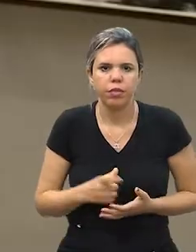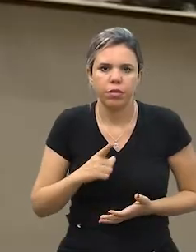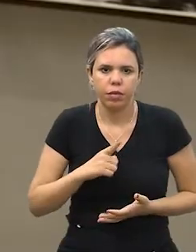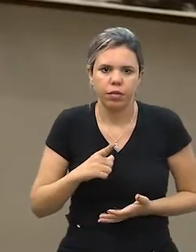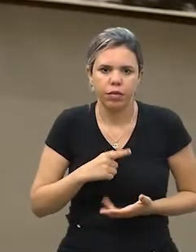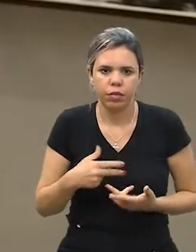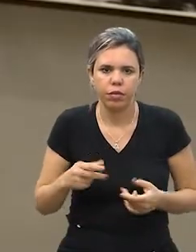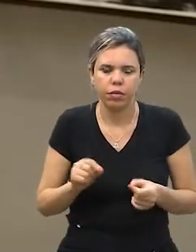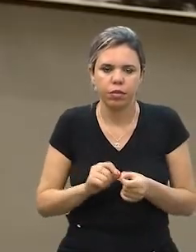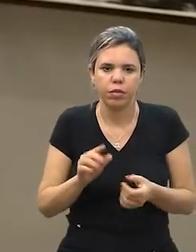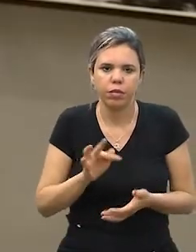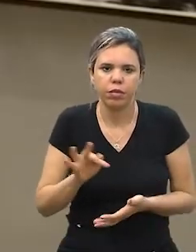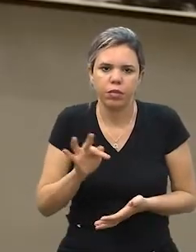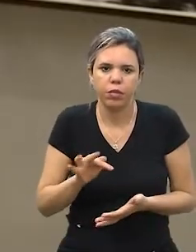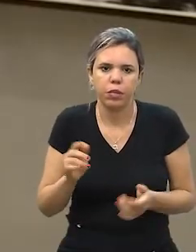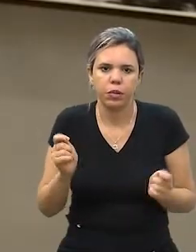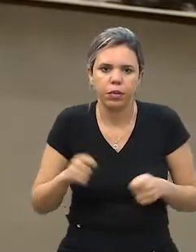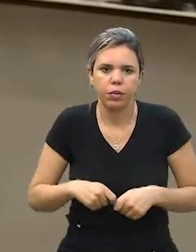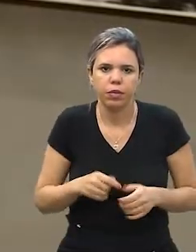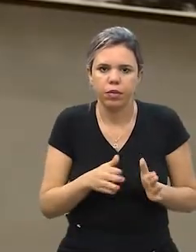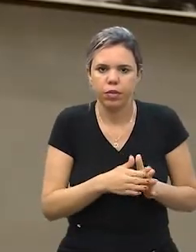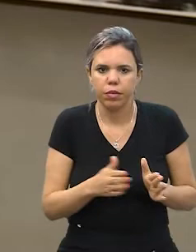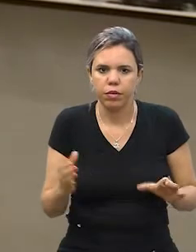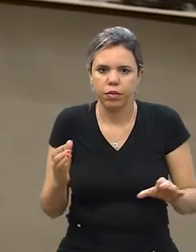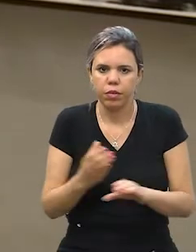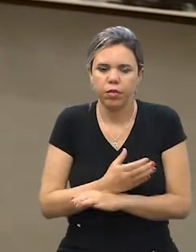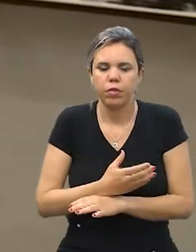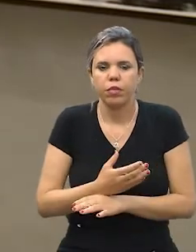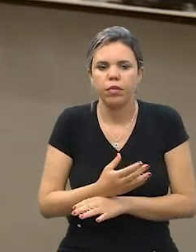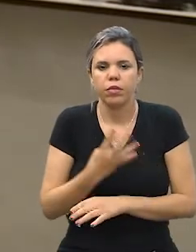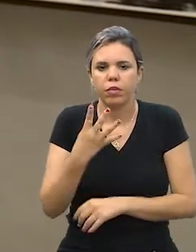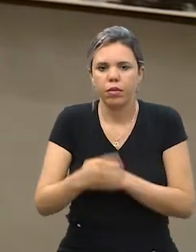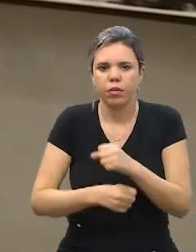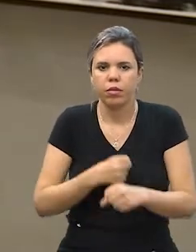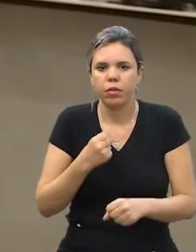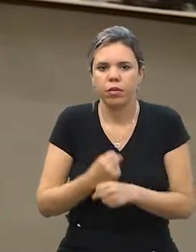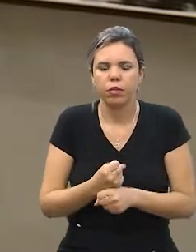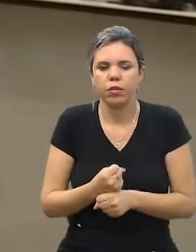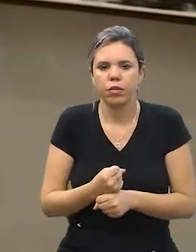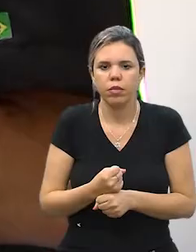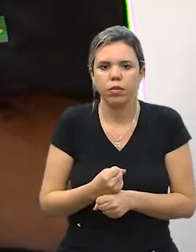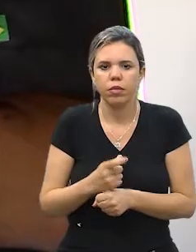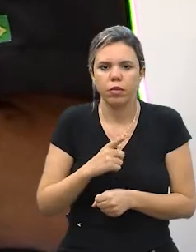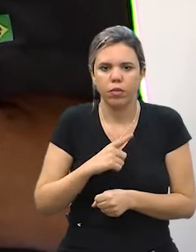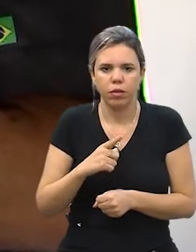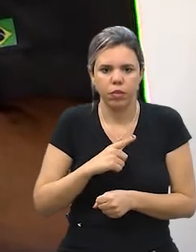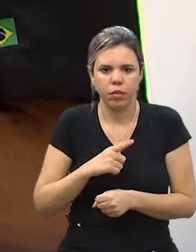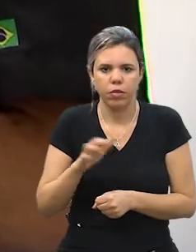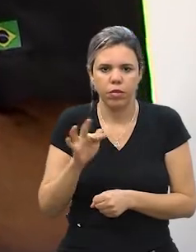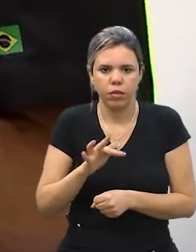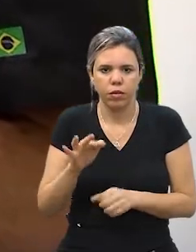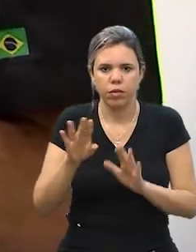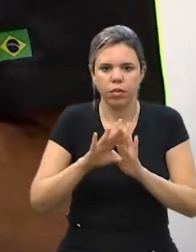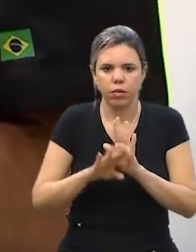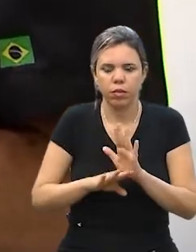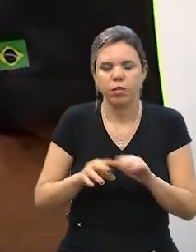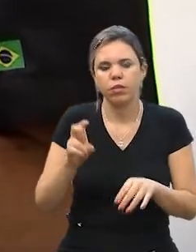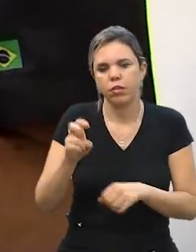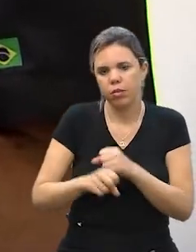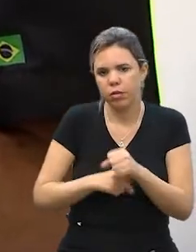existem faculdades que possuem o período integral, em 4 anos, e existem faculdades que o programa